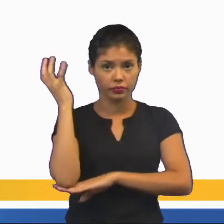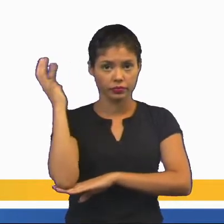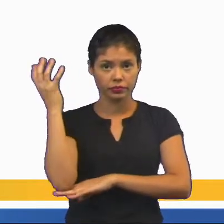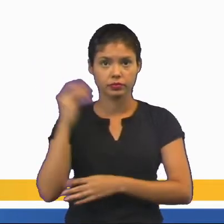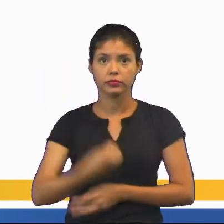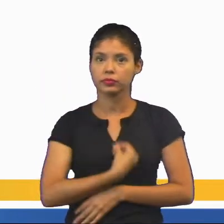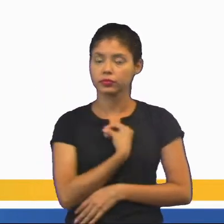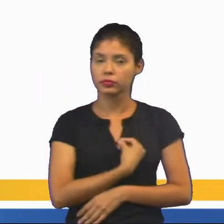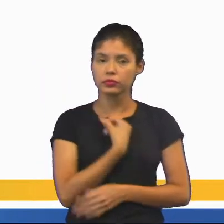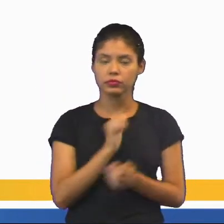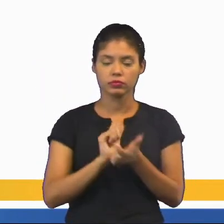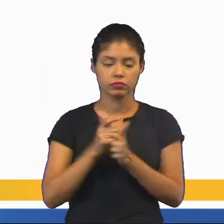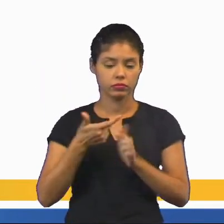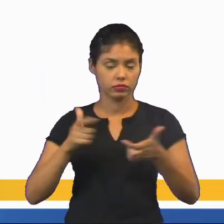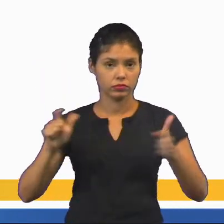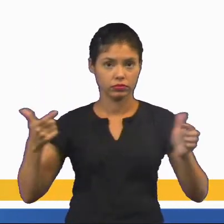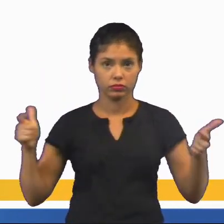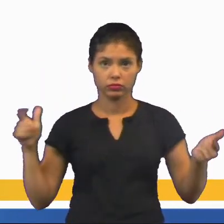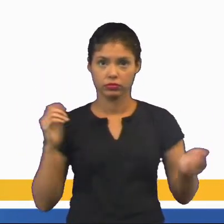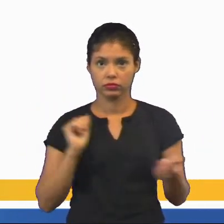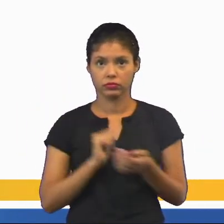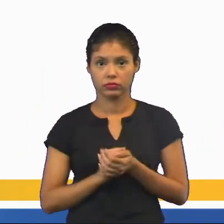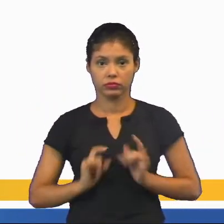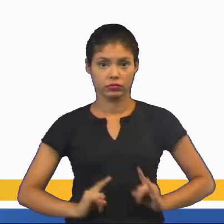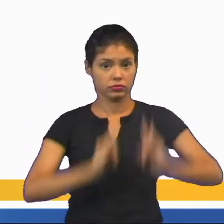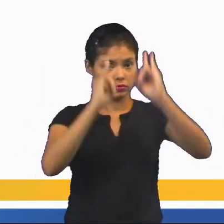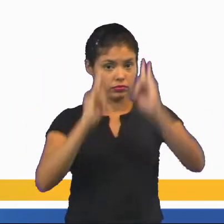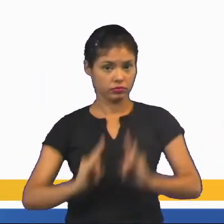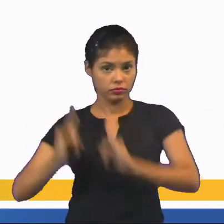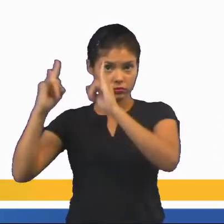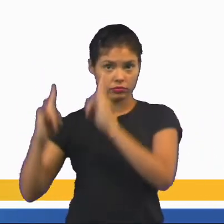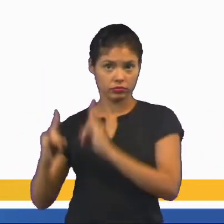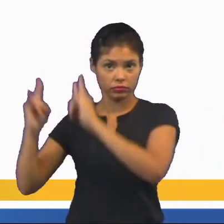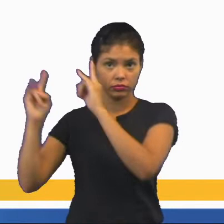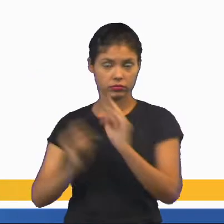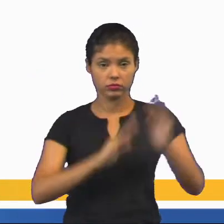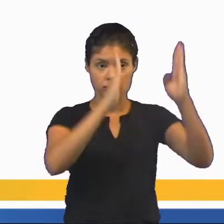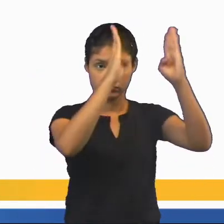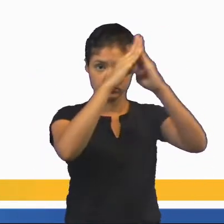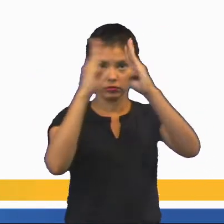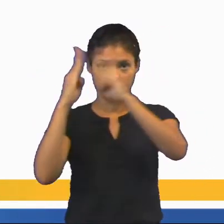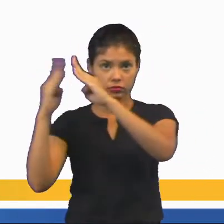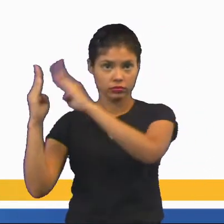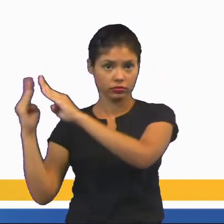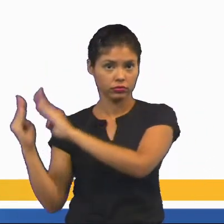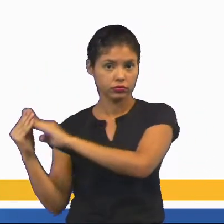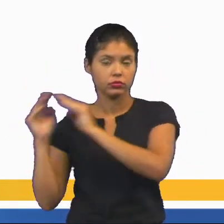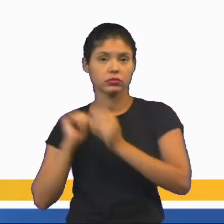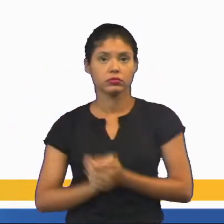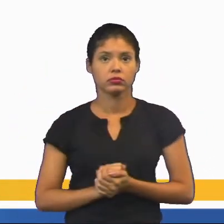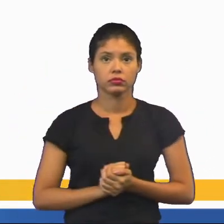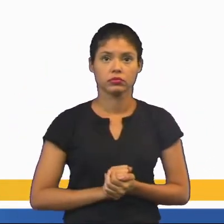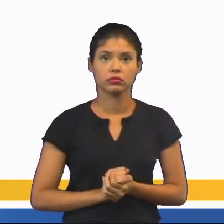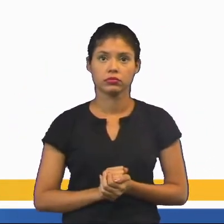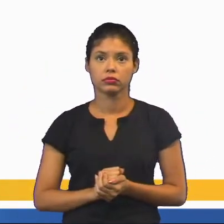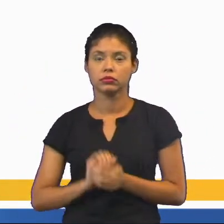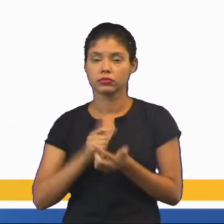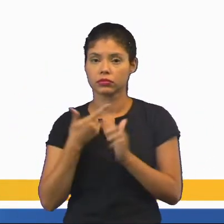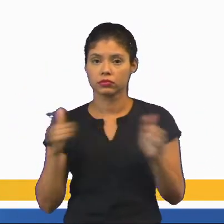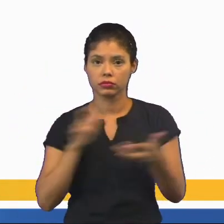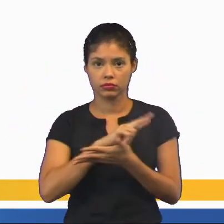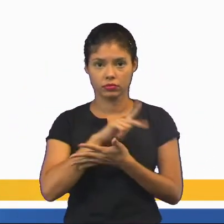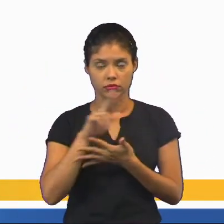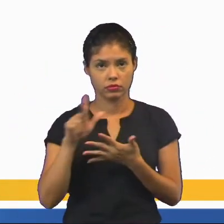uma presença vasta e variada de prédios e residências, Nós conseguimos ver aqui prédios com as